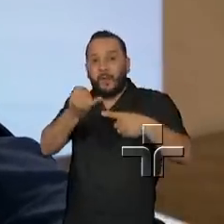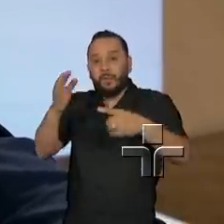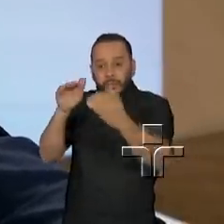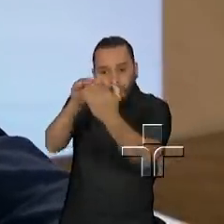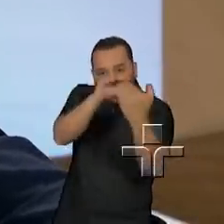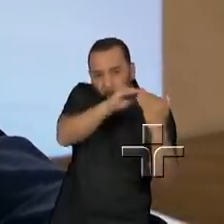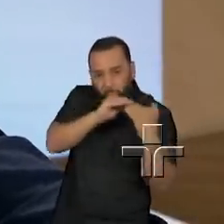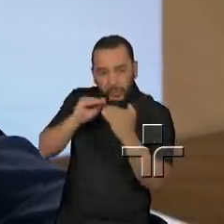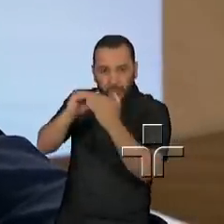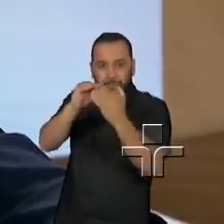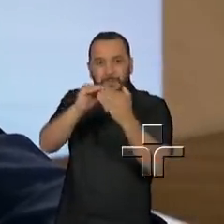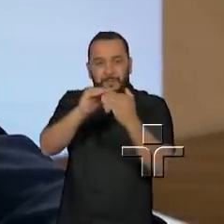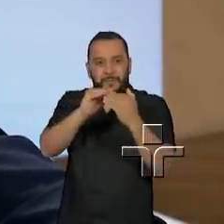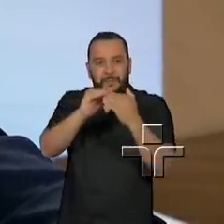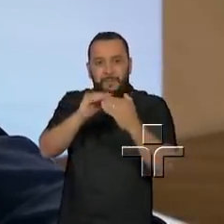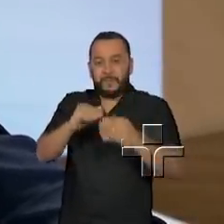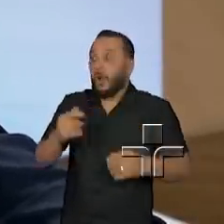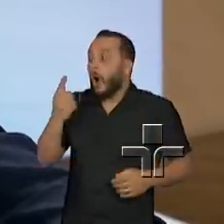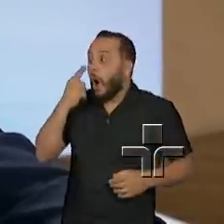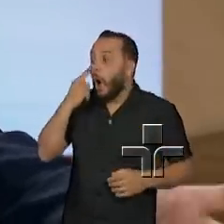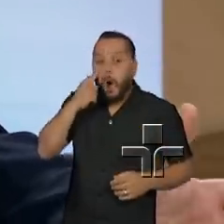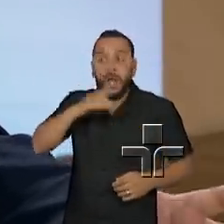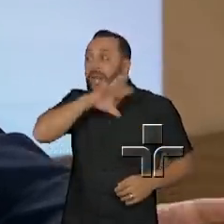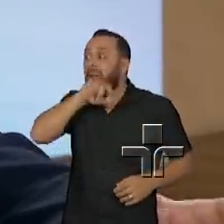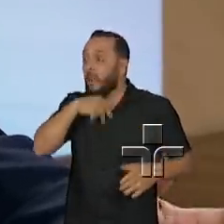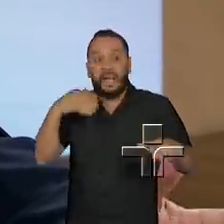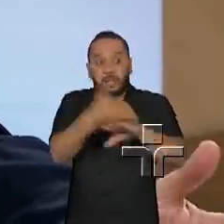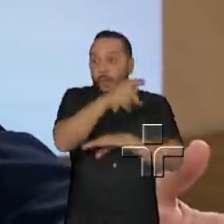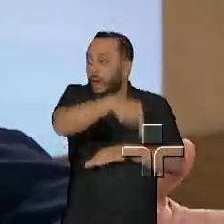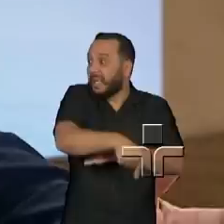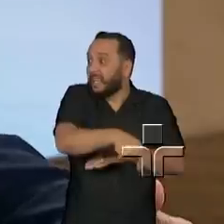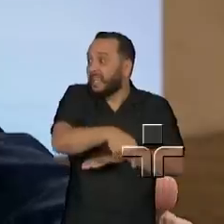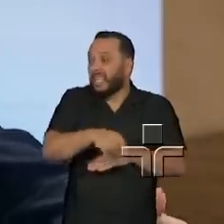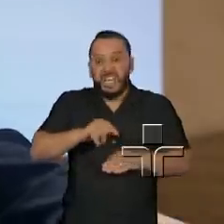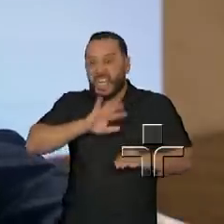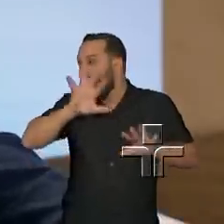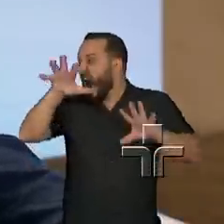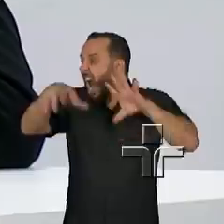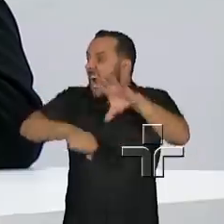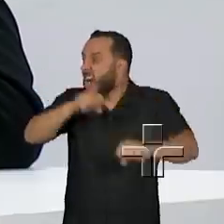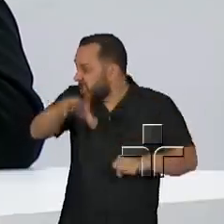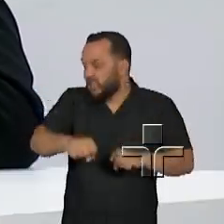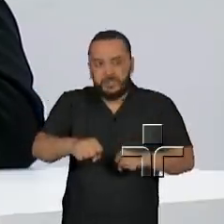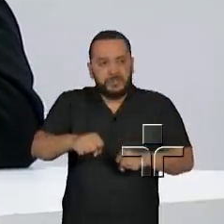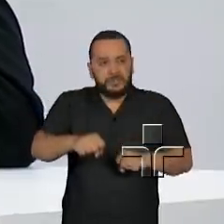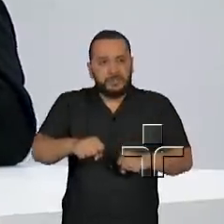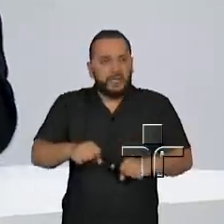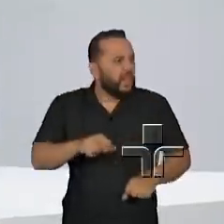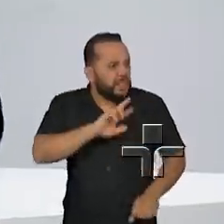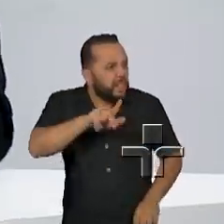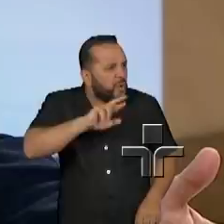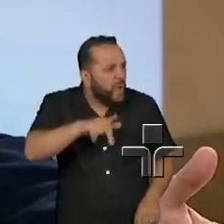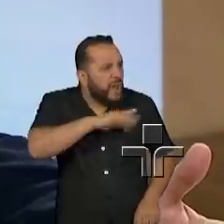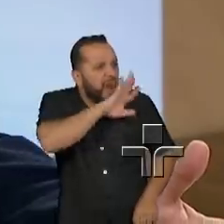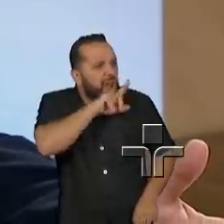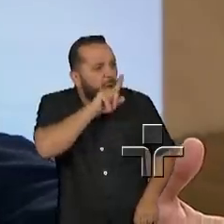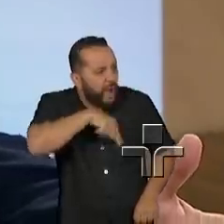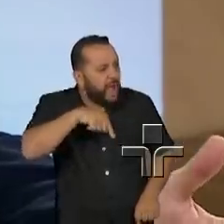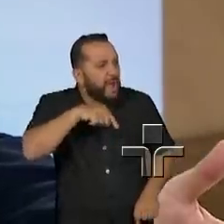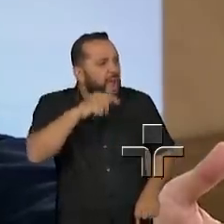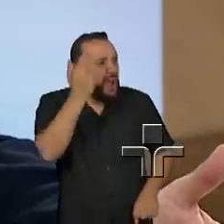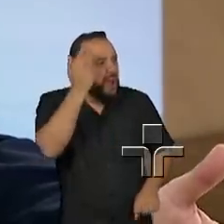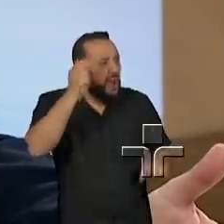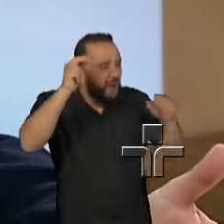aqui para devorar todo mundo. Aí eu falo, olha o leão. Aí ele fala, não, não é um leão, é um coelho. Bom, então fica. Né? A realidade existe. A realidade